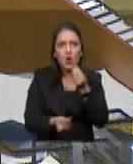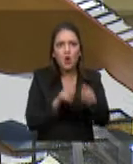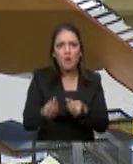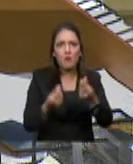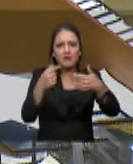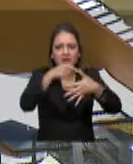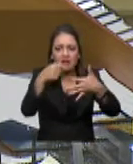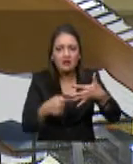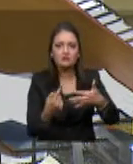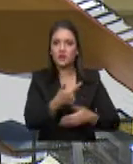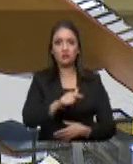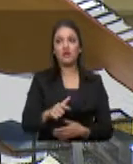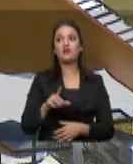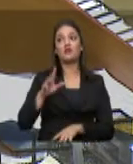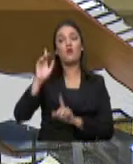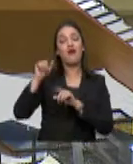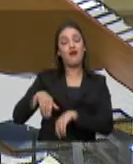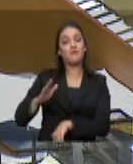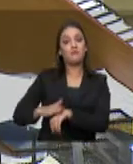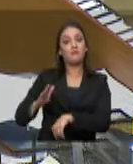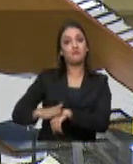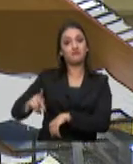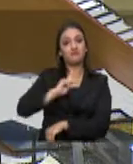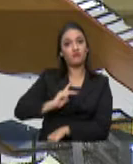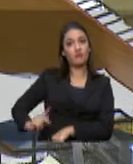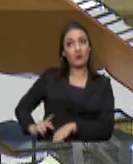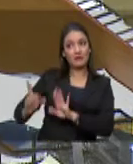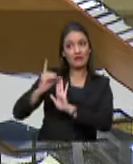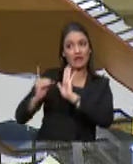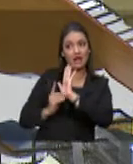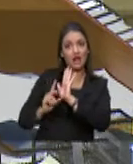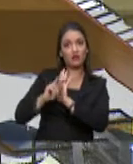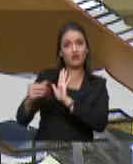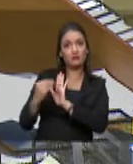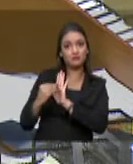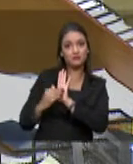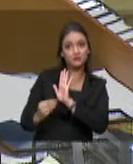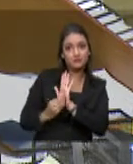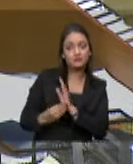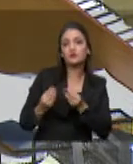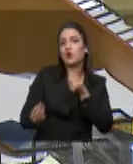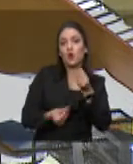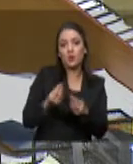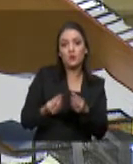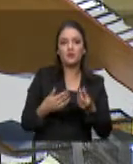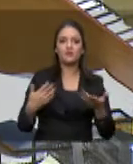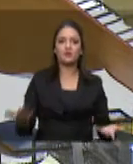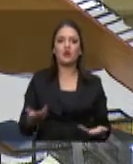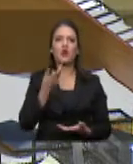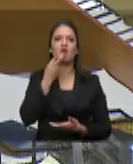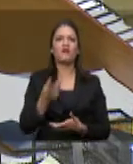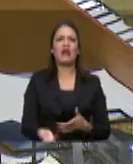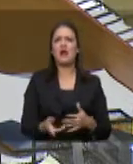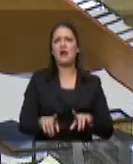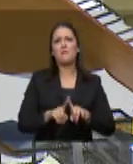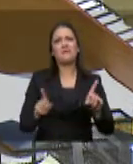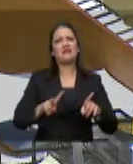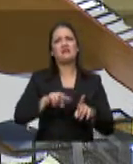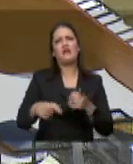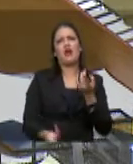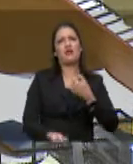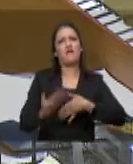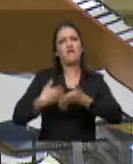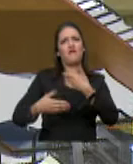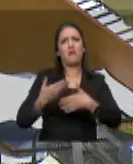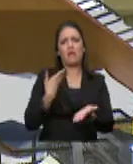presidente da República delineá-lo por meio de decreto. A chamada vedação do retrocesso não pode petrificar certos atos